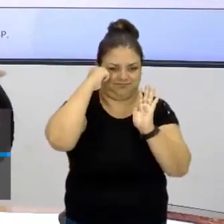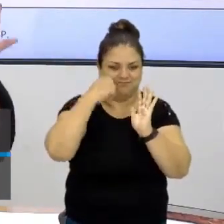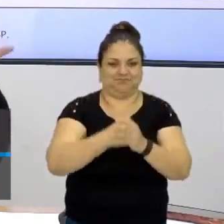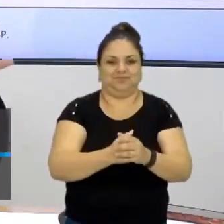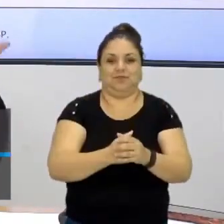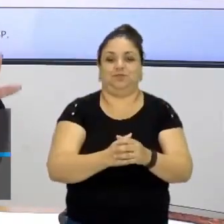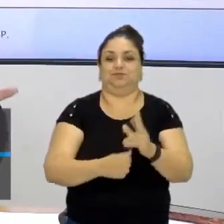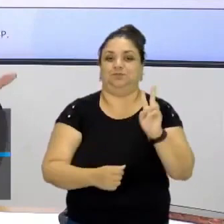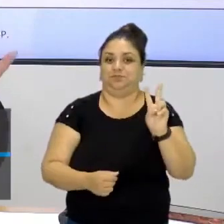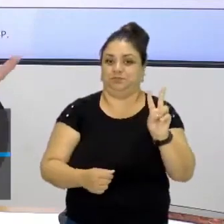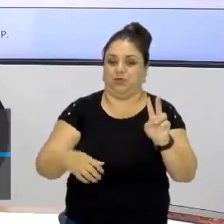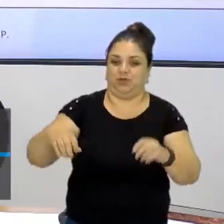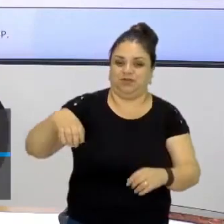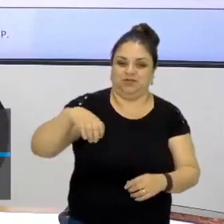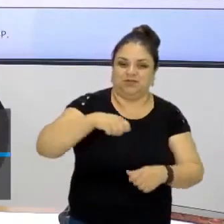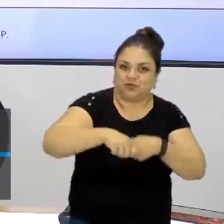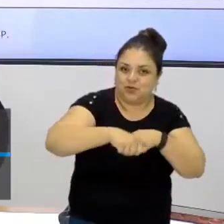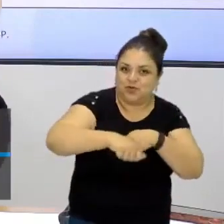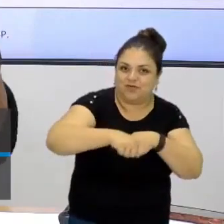tá?